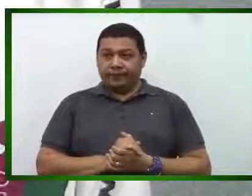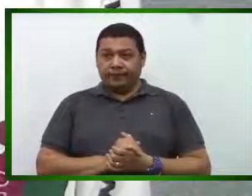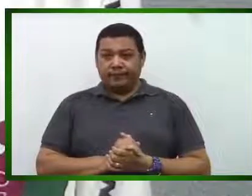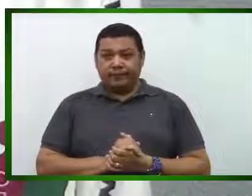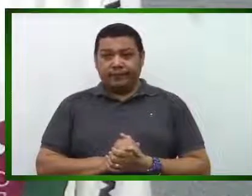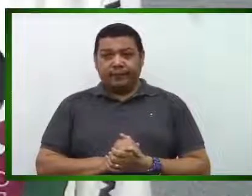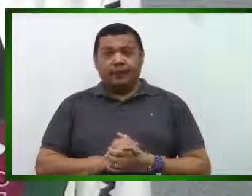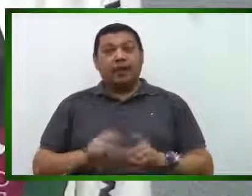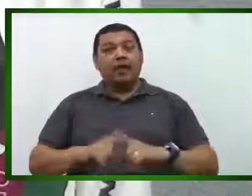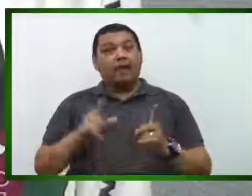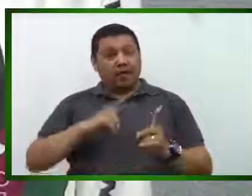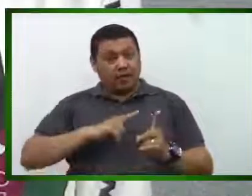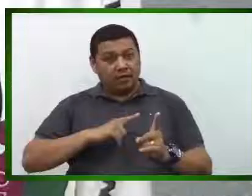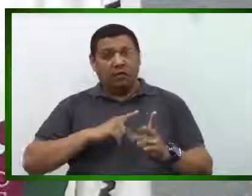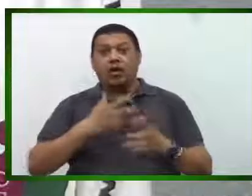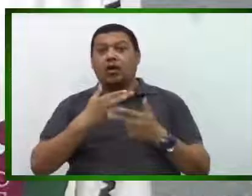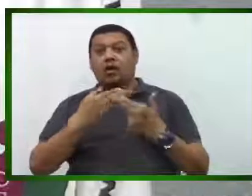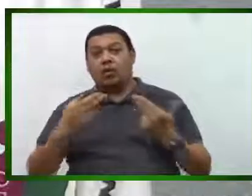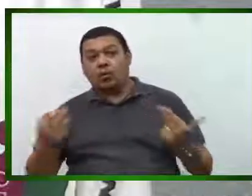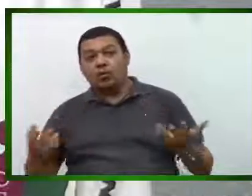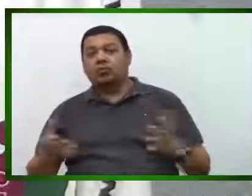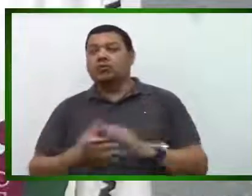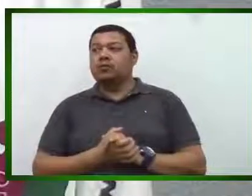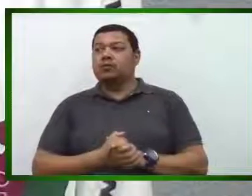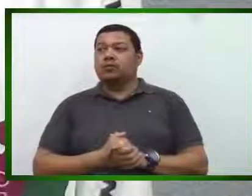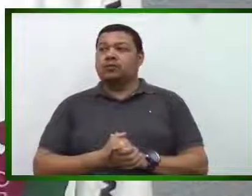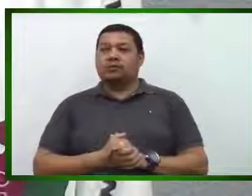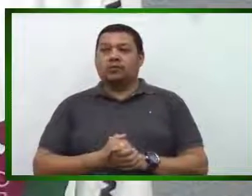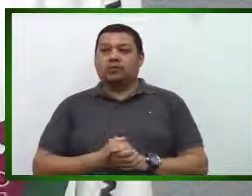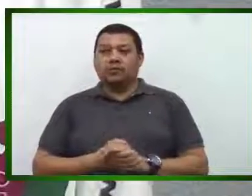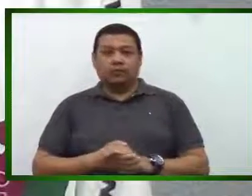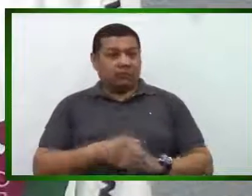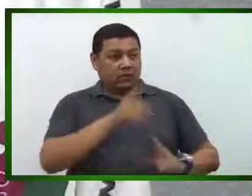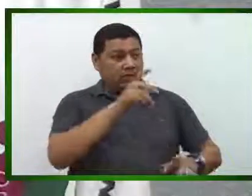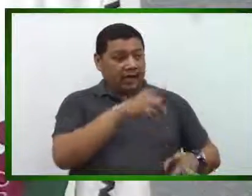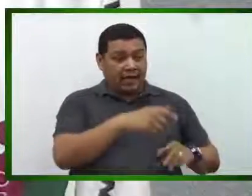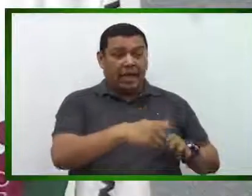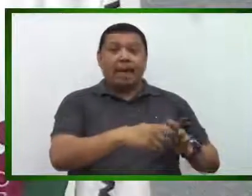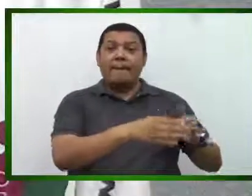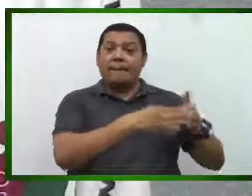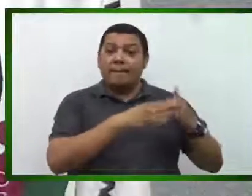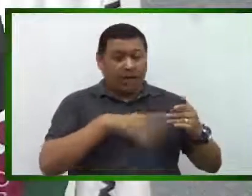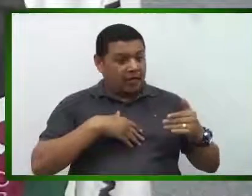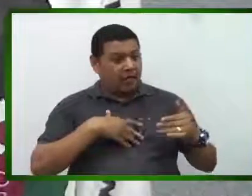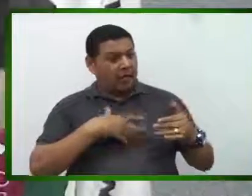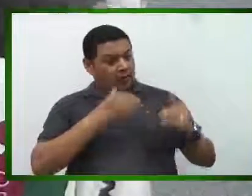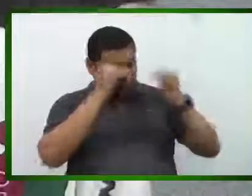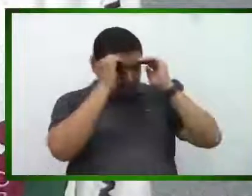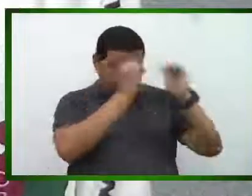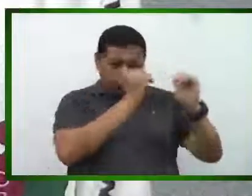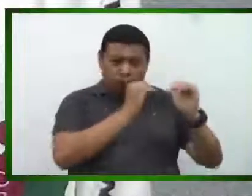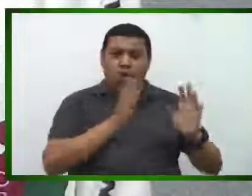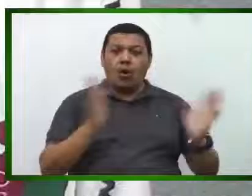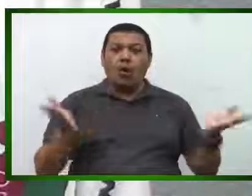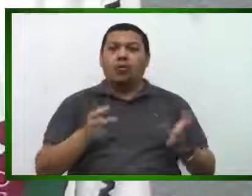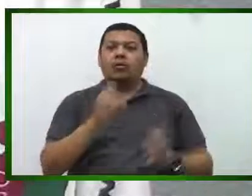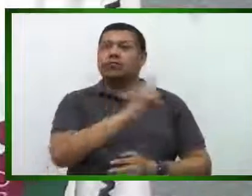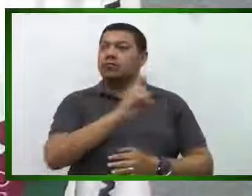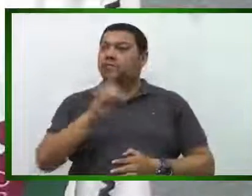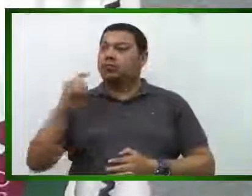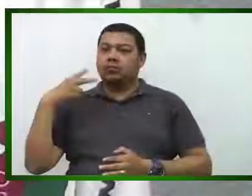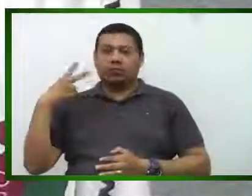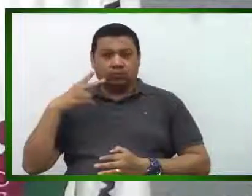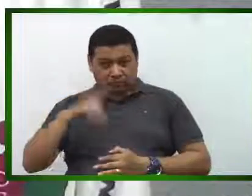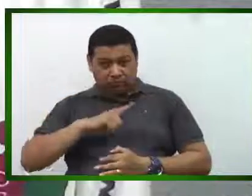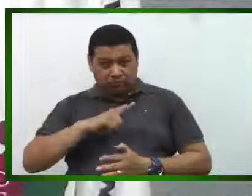a ocorrência que vai acontecendo ao pedido do povo. E hoje cada vereador que aqui